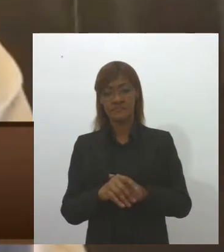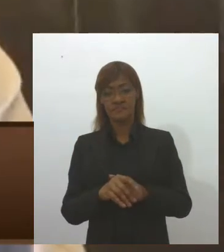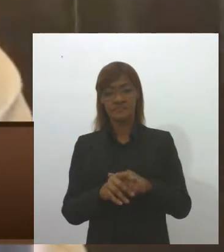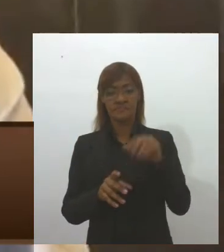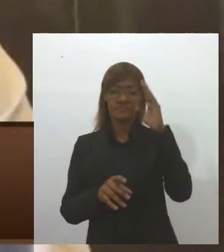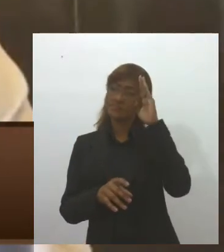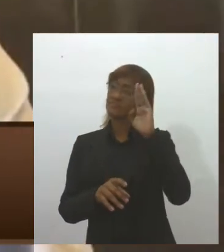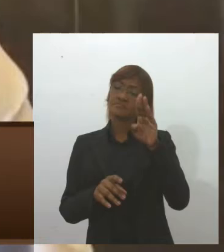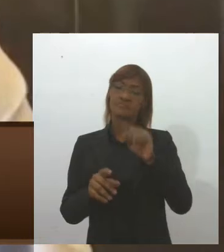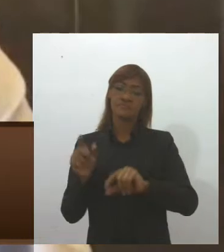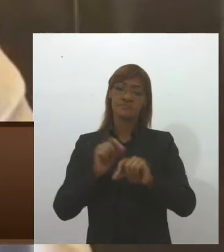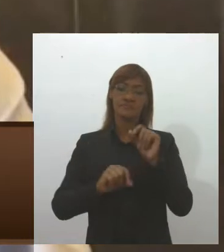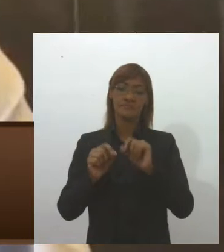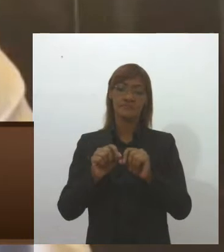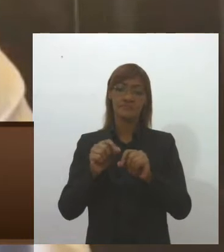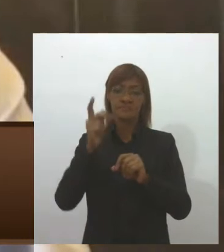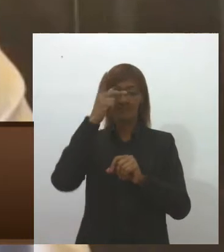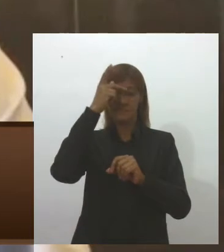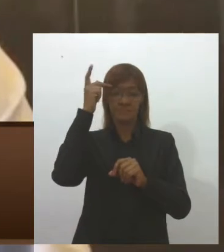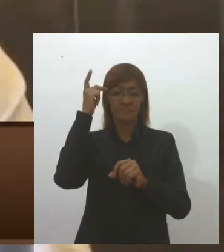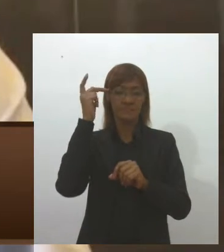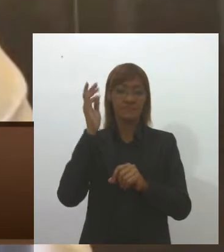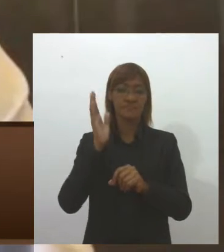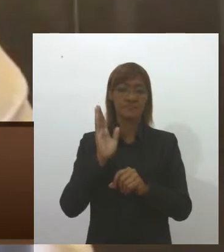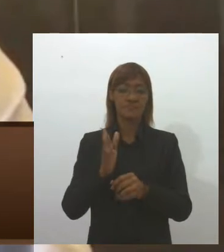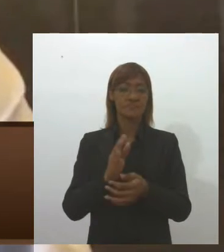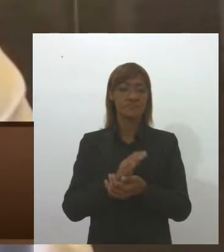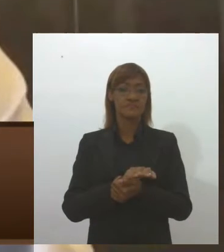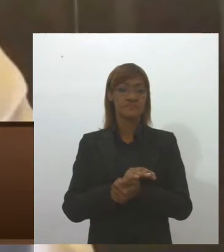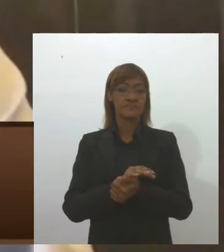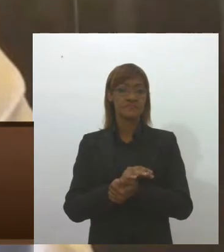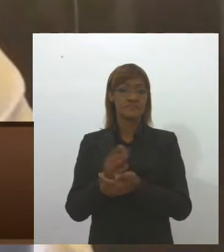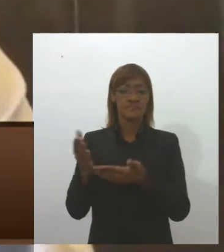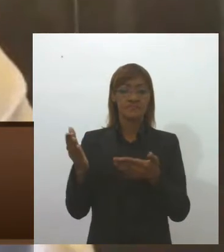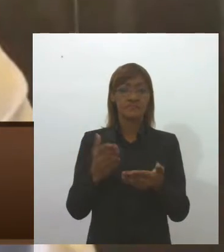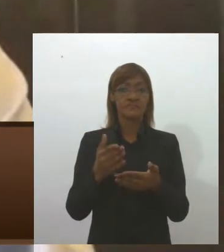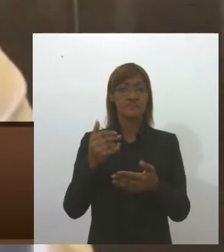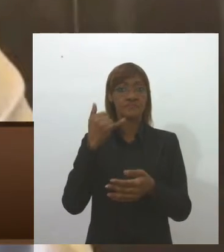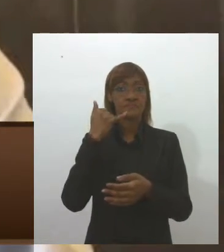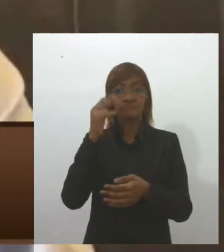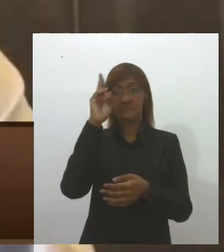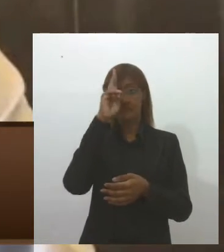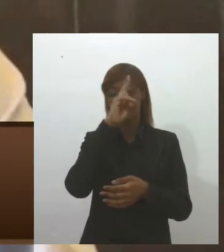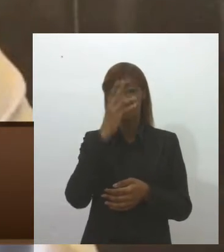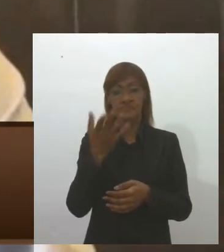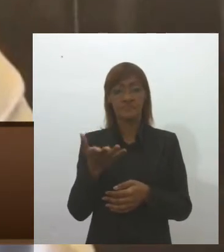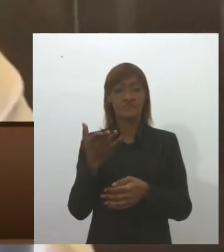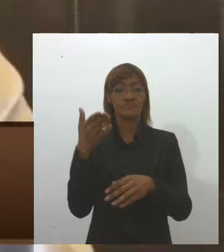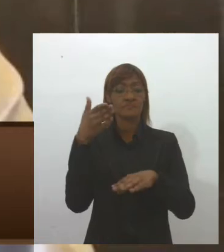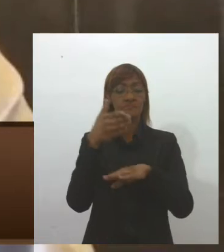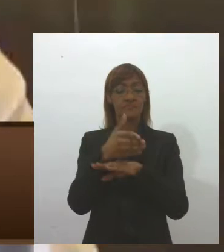eu sempre digo, a pessoa compra passagem aérea, mas ela vem para cá. Ela pega um táxi, ela pega um Uber, ela se hospeda no hotel,